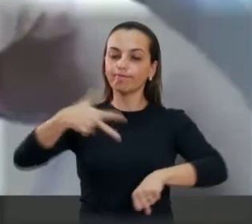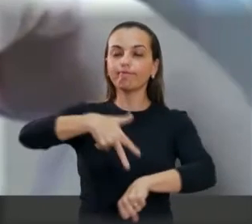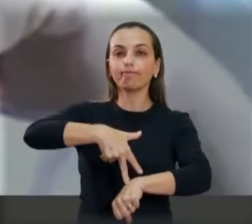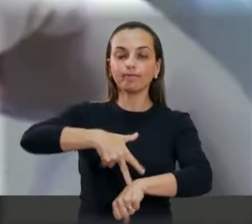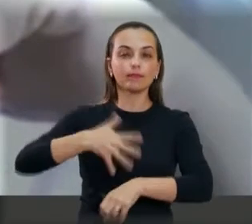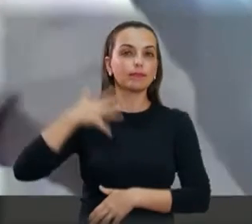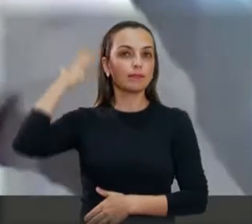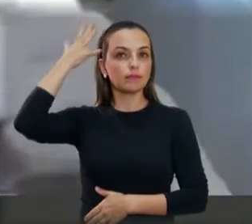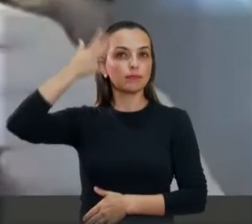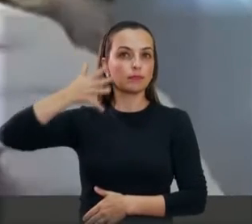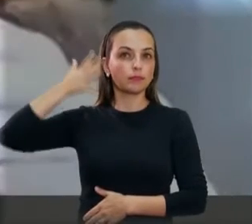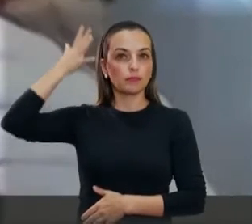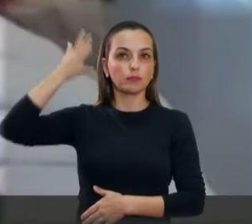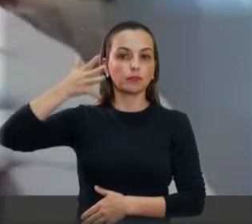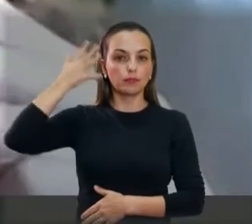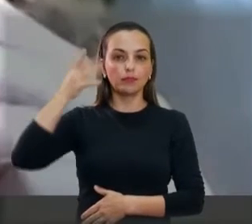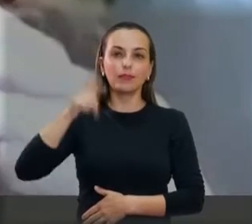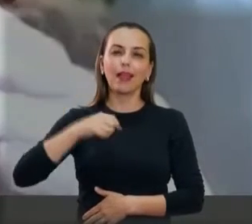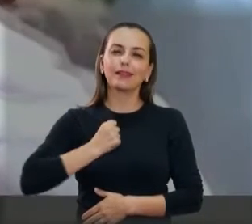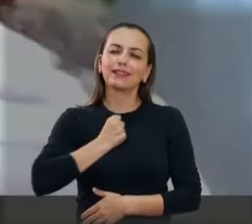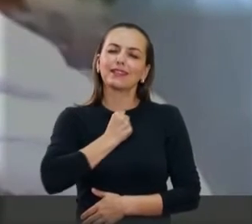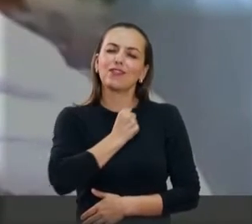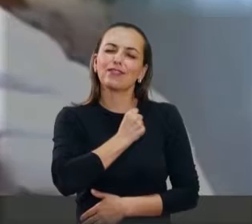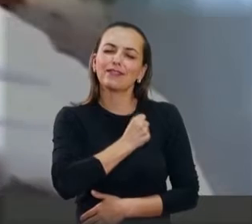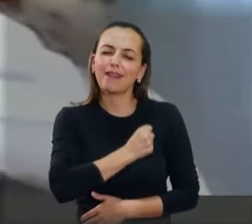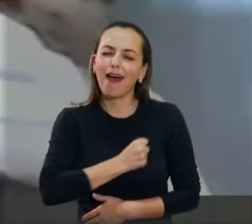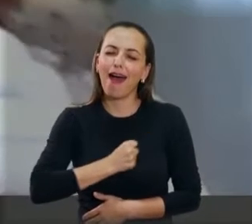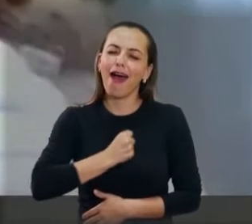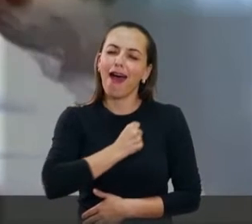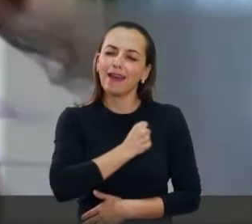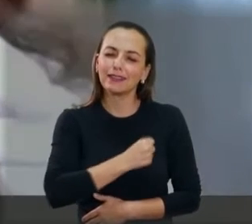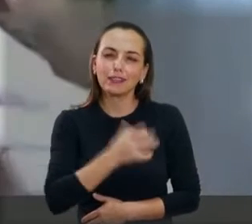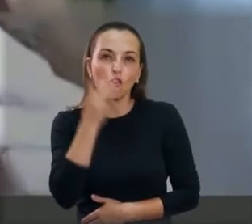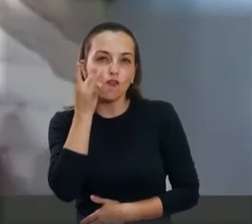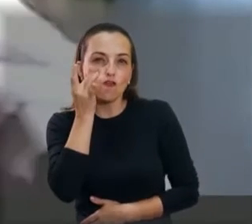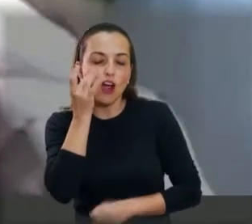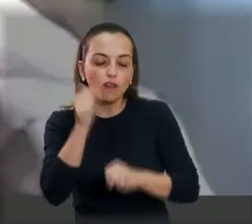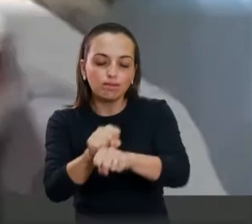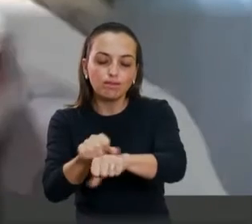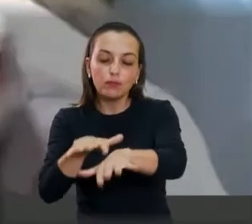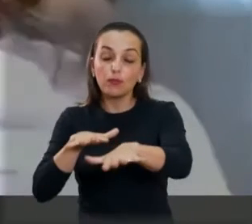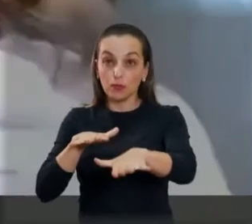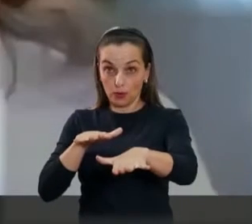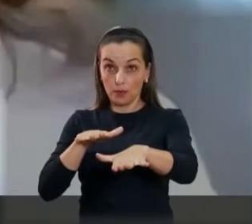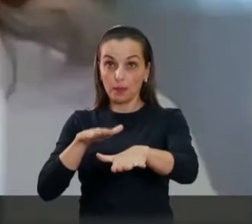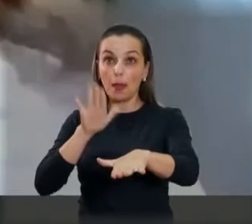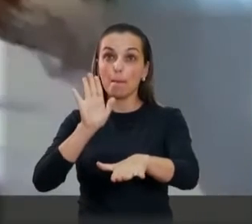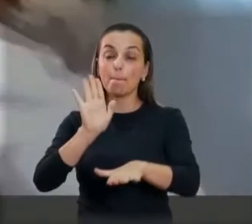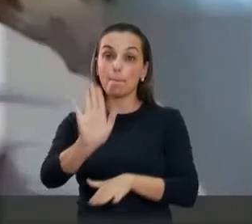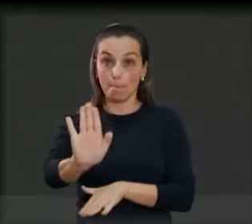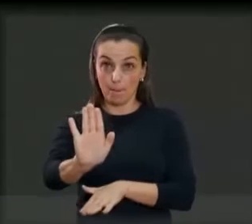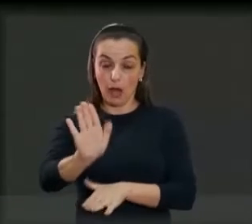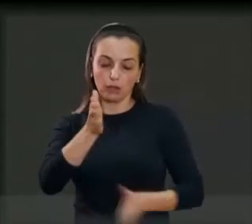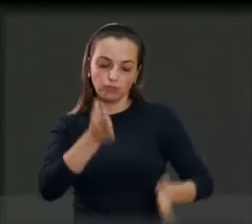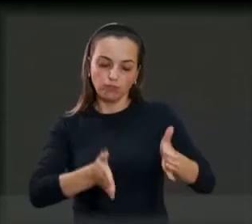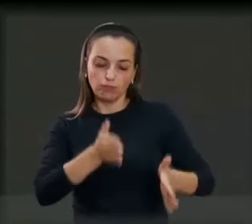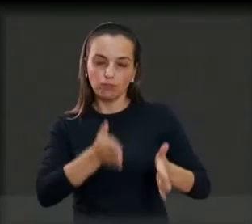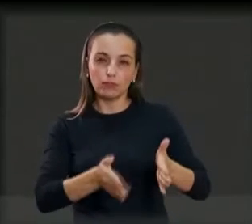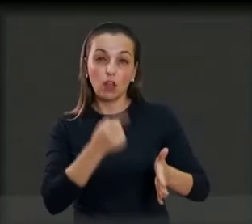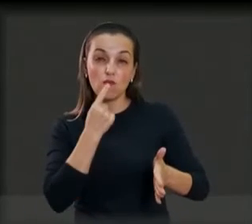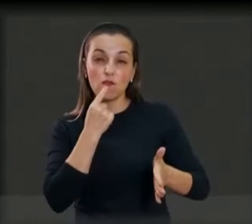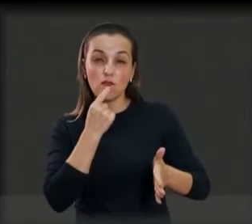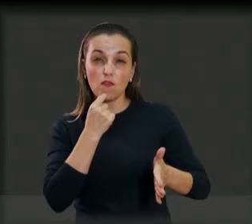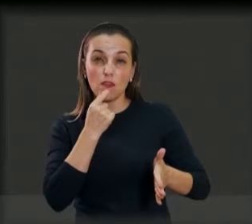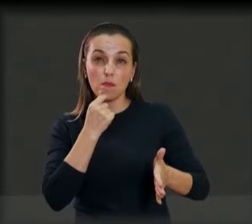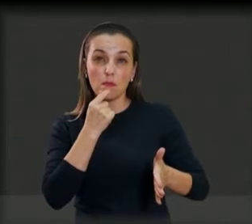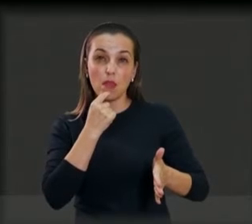tarde com vocês. Dizer da saudade que eu tô desse plenário com todos nós aí, mas a fase vermelha nos impede.